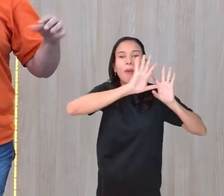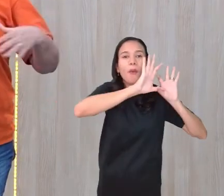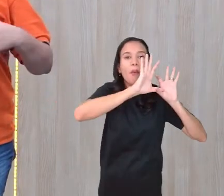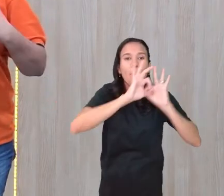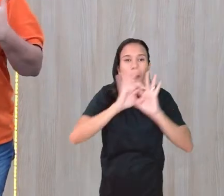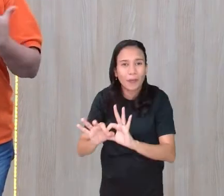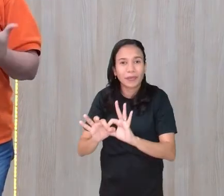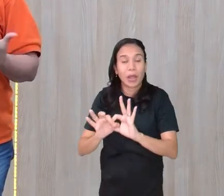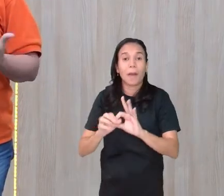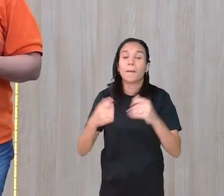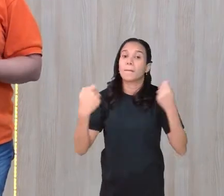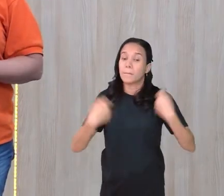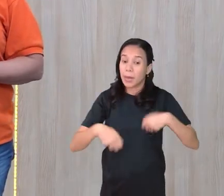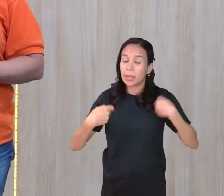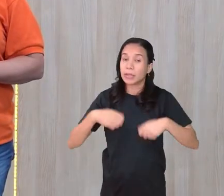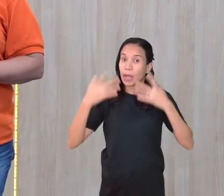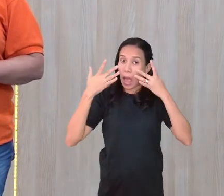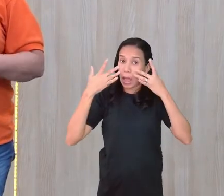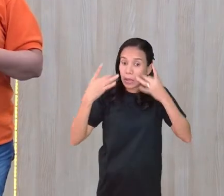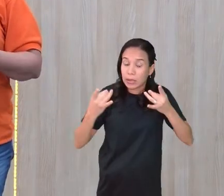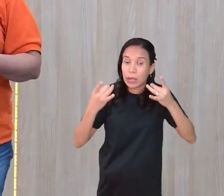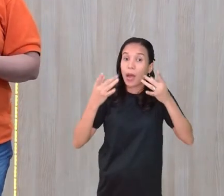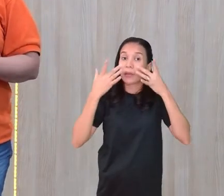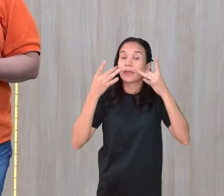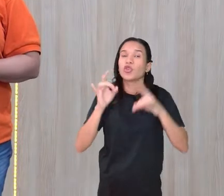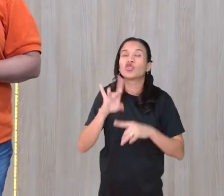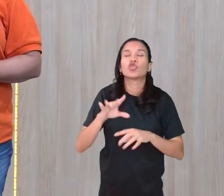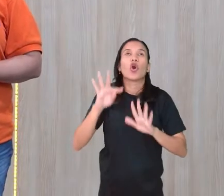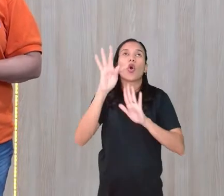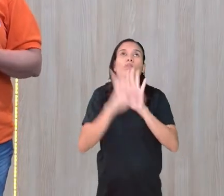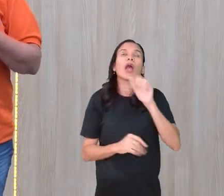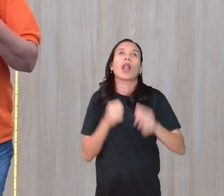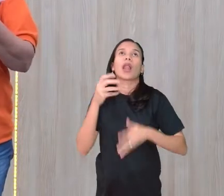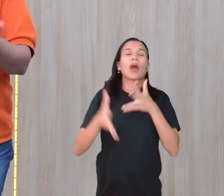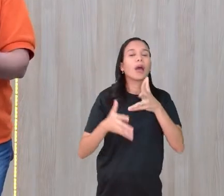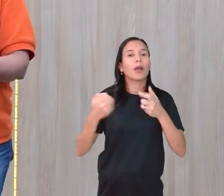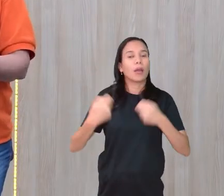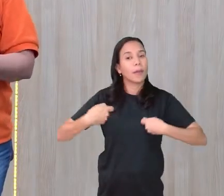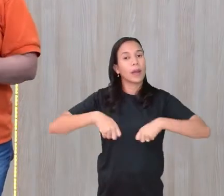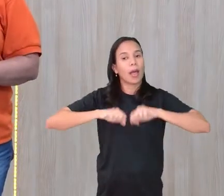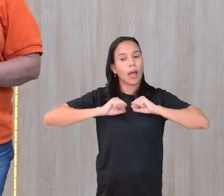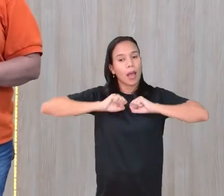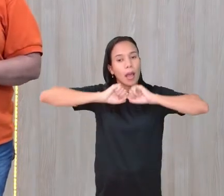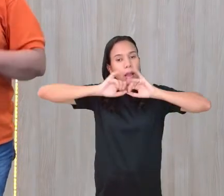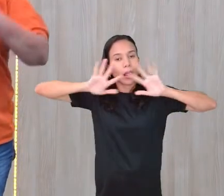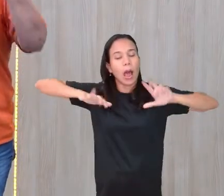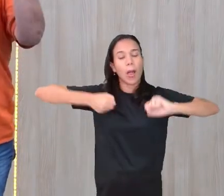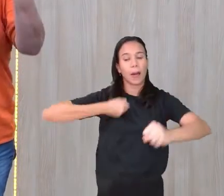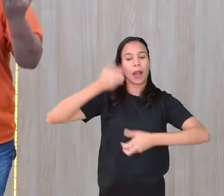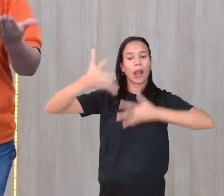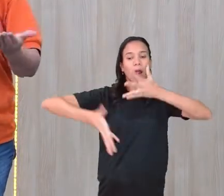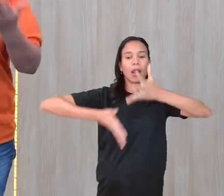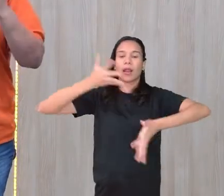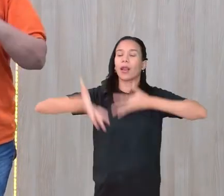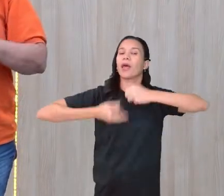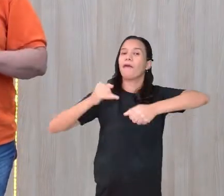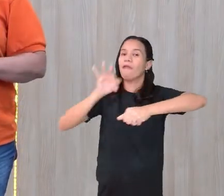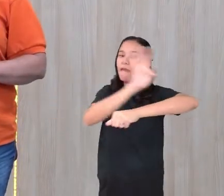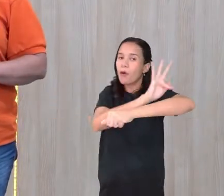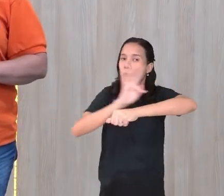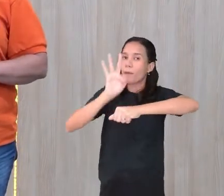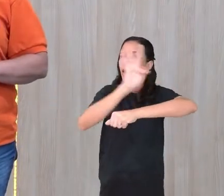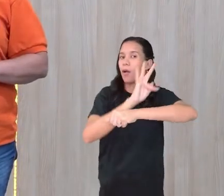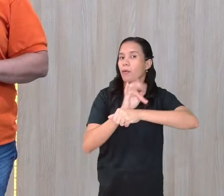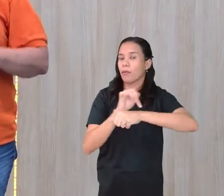contextos merece uma atenção e uma fala clara, objetiva, uma linguagem formal para o